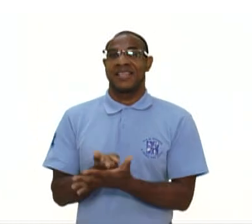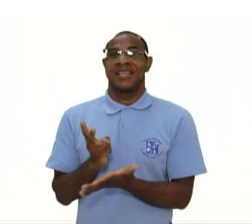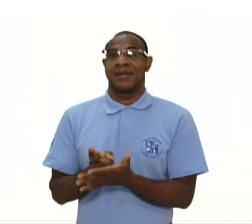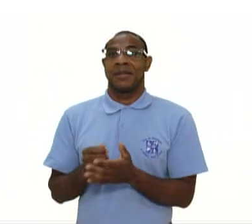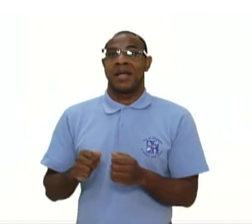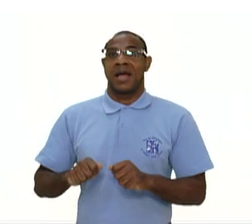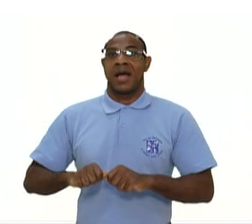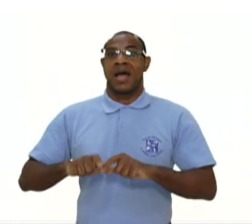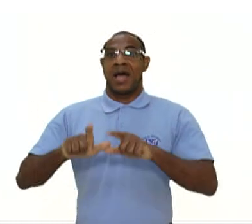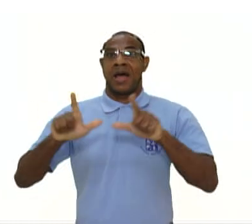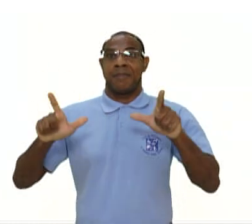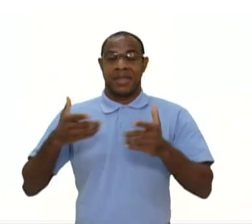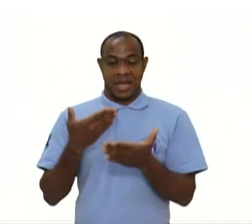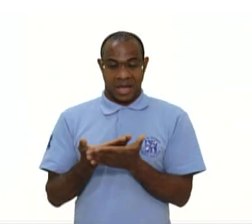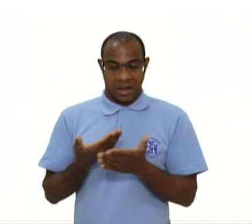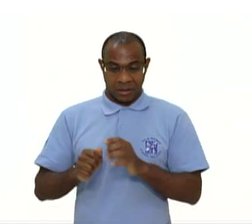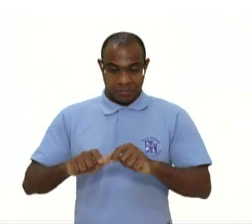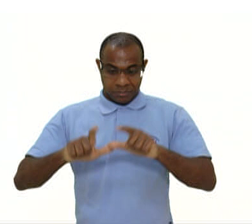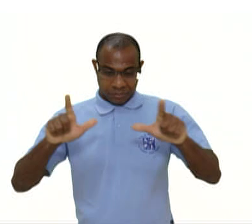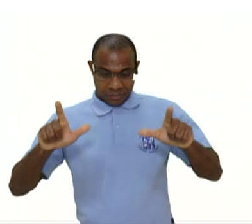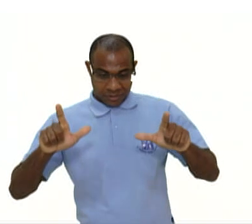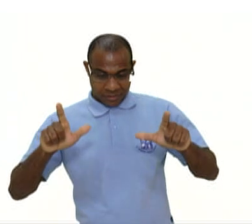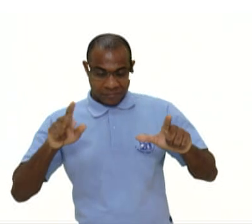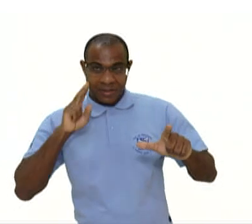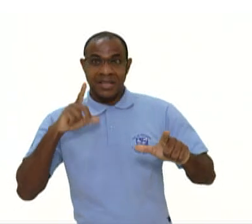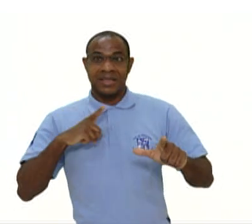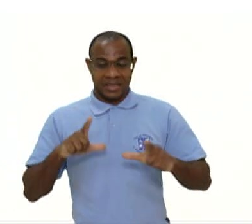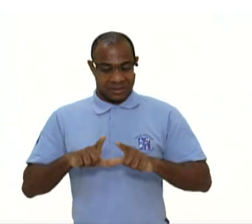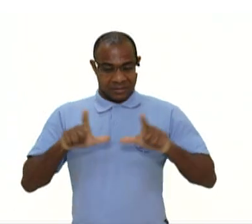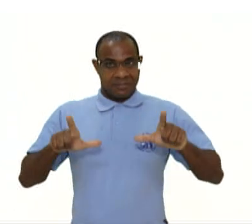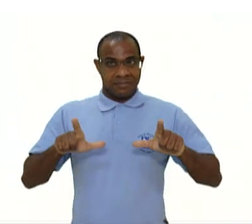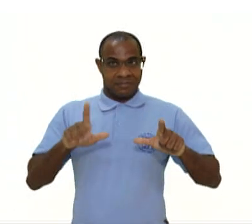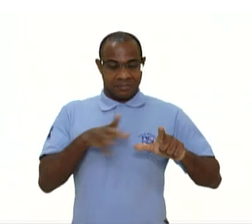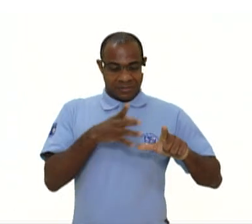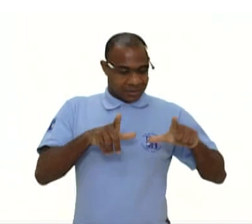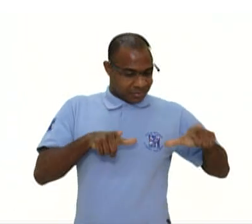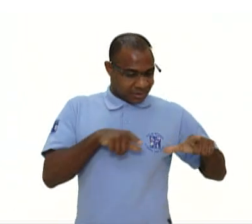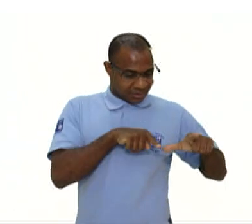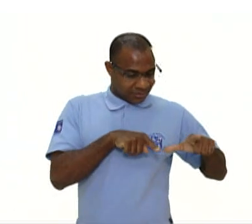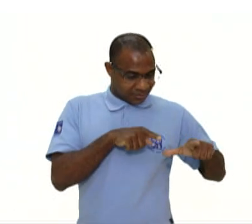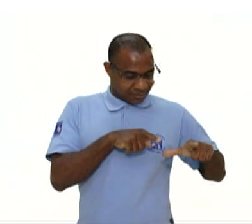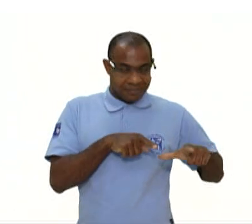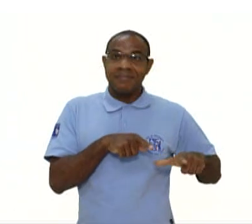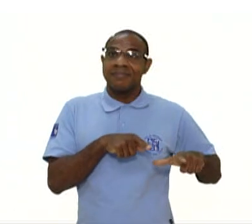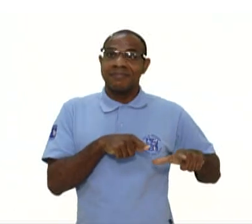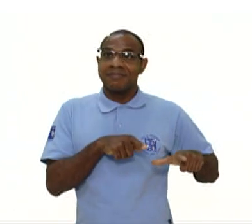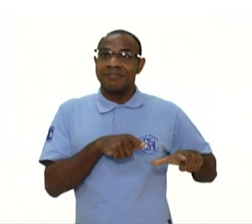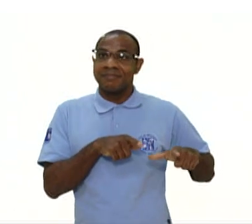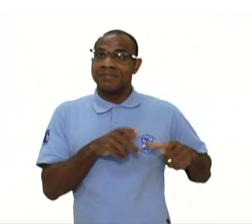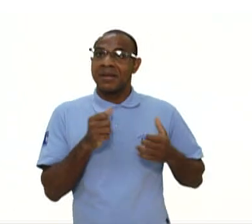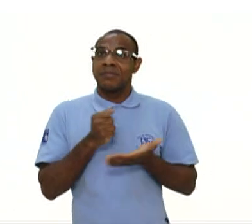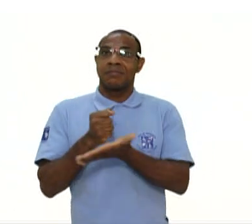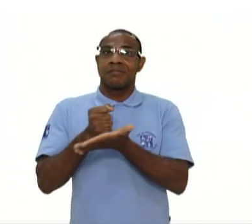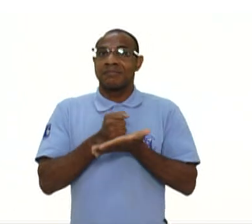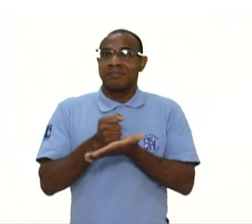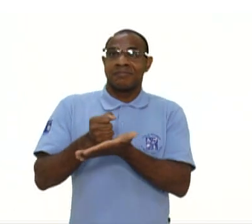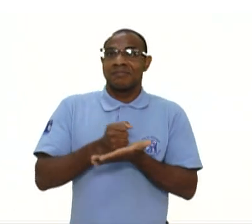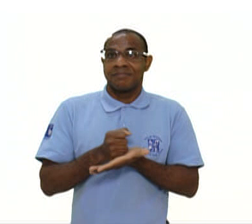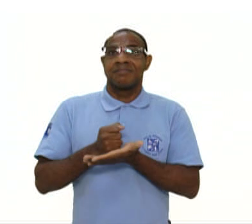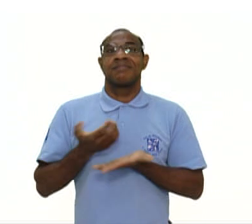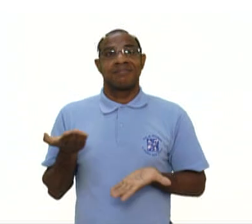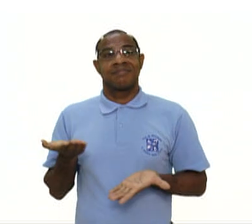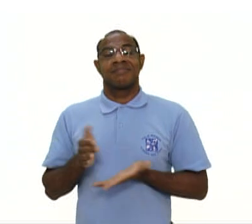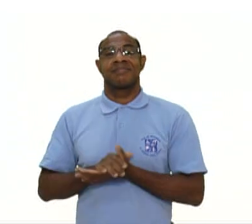para estudar, para refazer o exercício, você tem uma tabela de acesso. Você não precisa estar pegando todas as